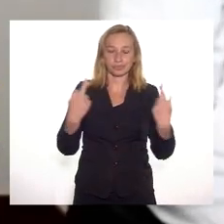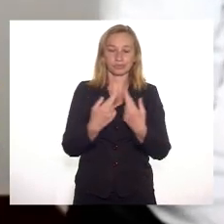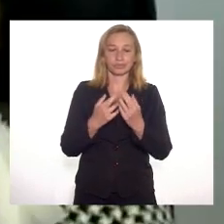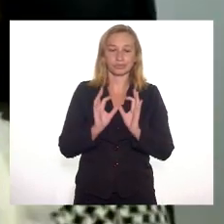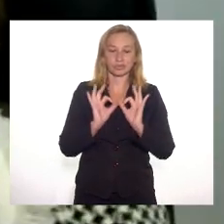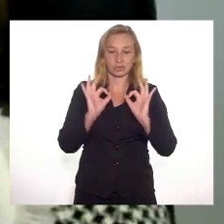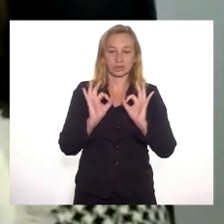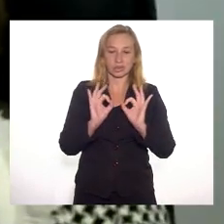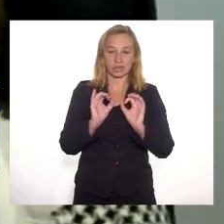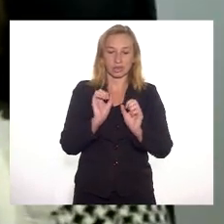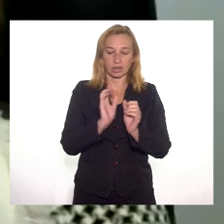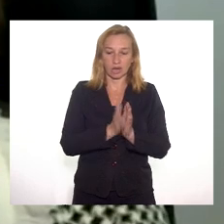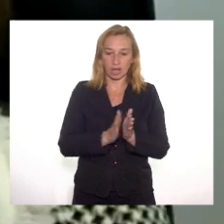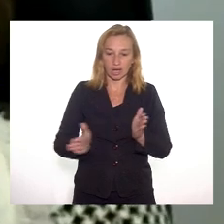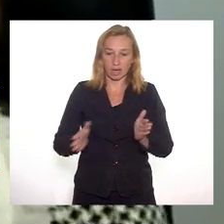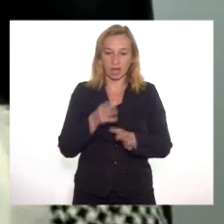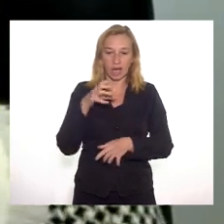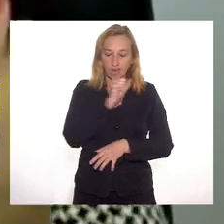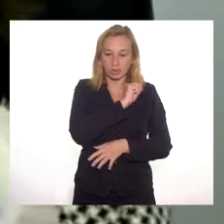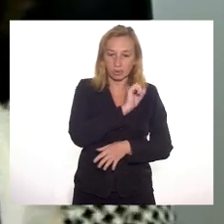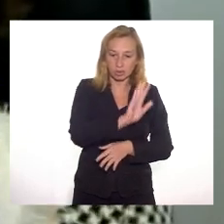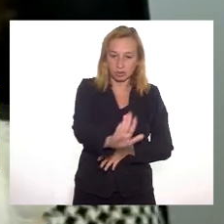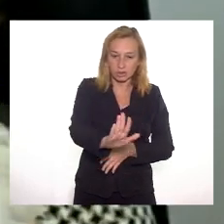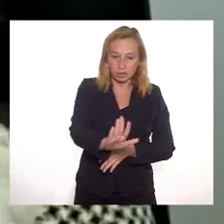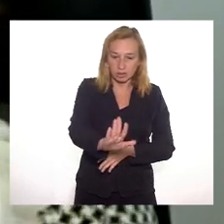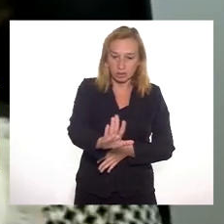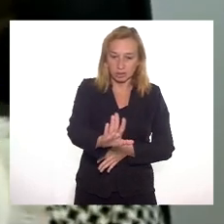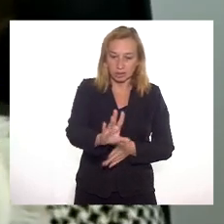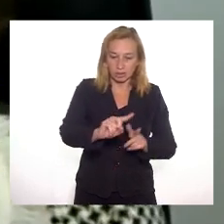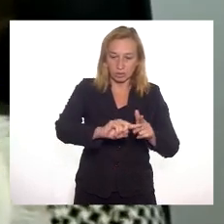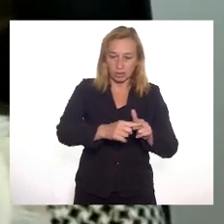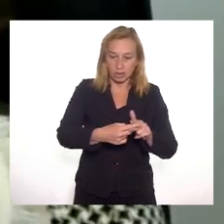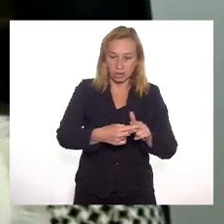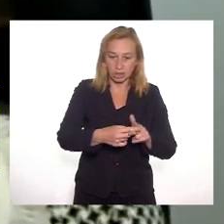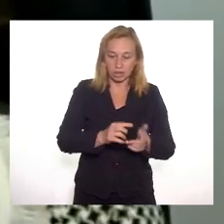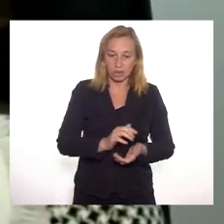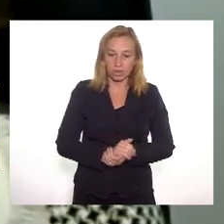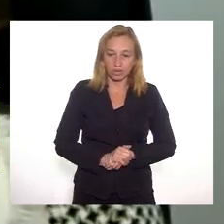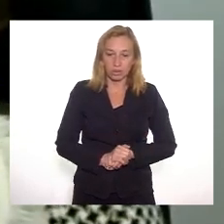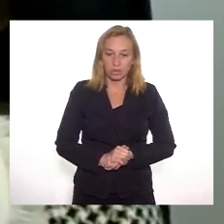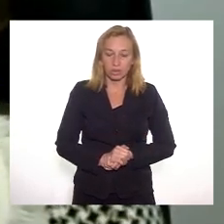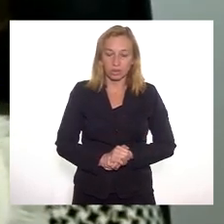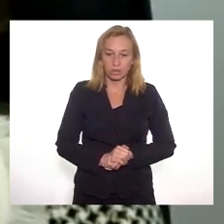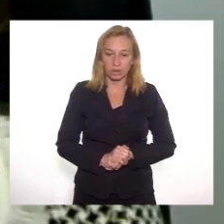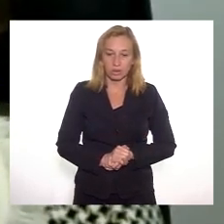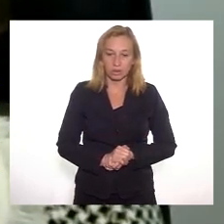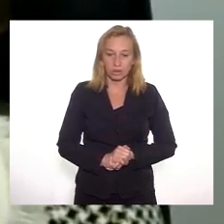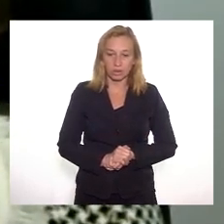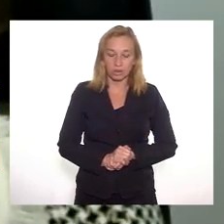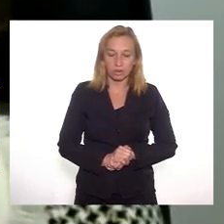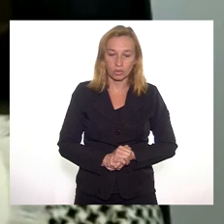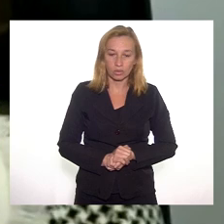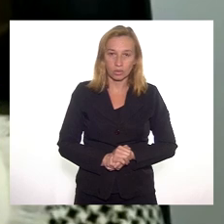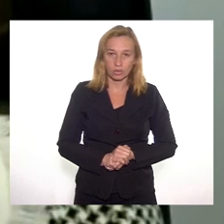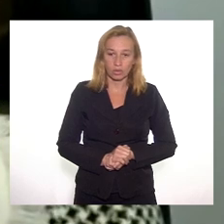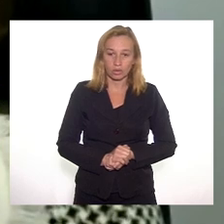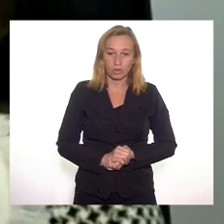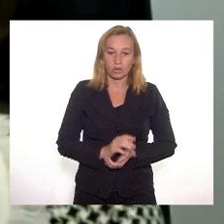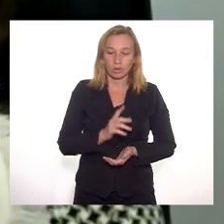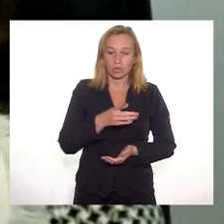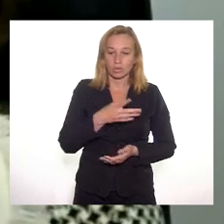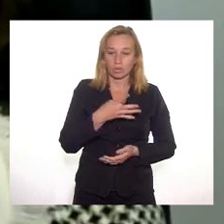Uma questão de ordem bem rapidinha, só para fazer uma correção, questão uma votação. É, eu tinha me abstido no